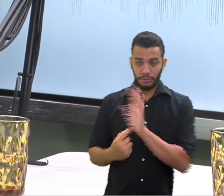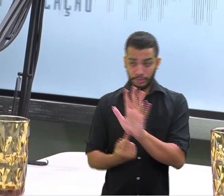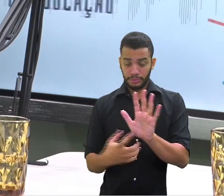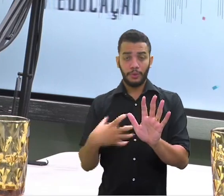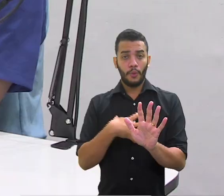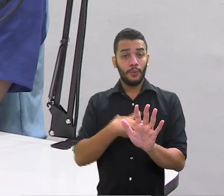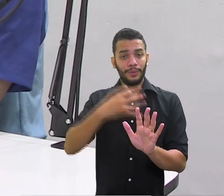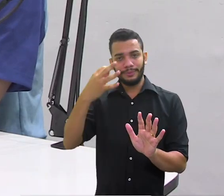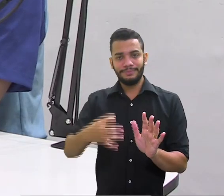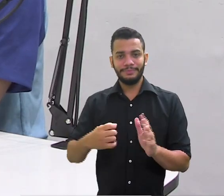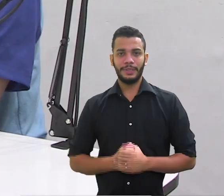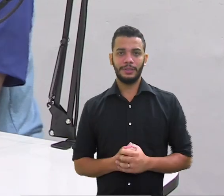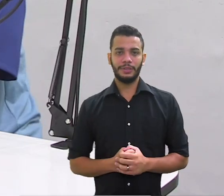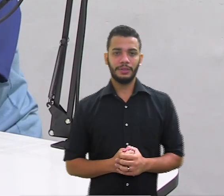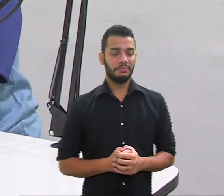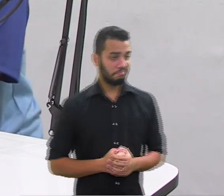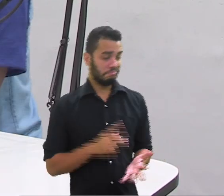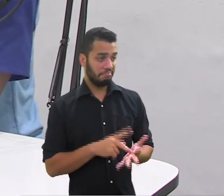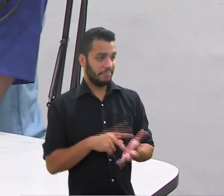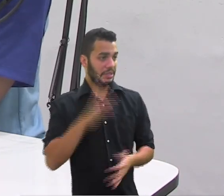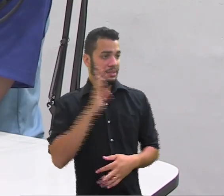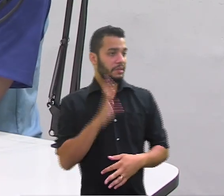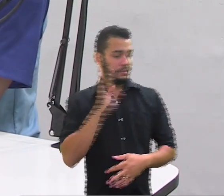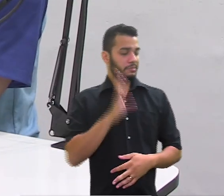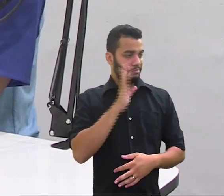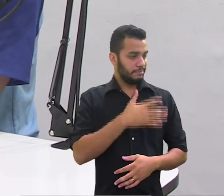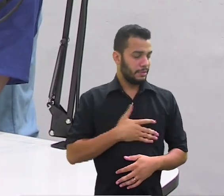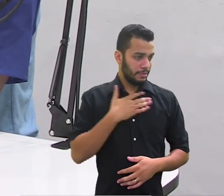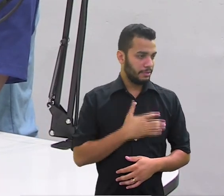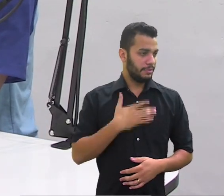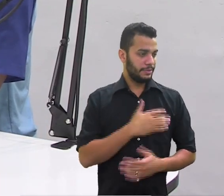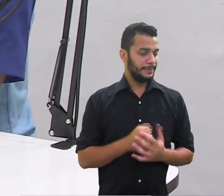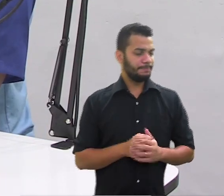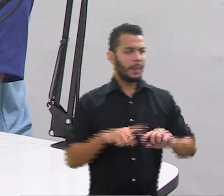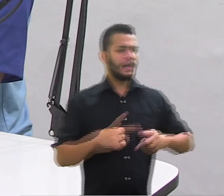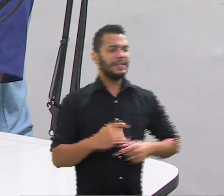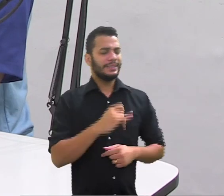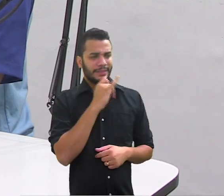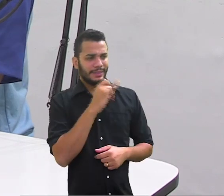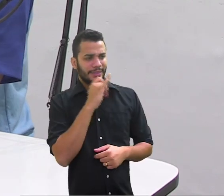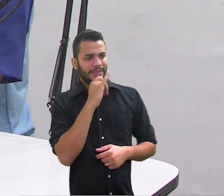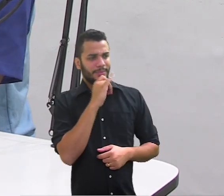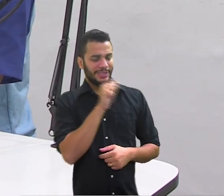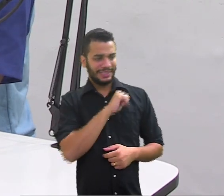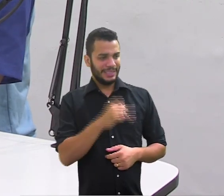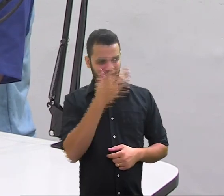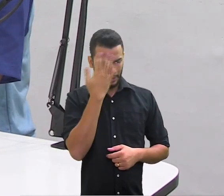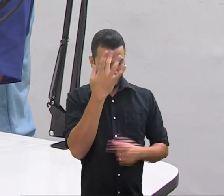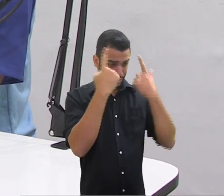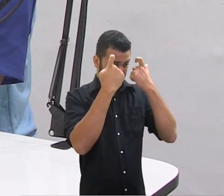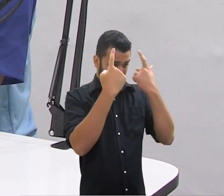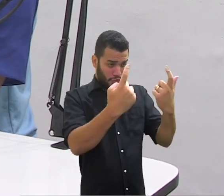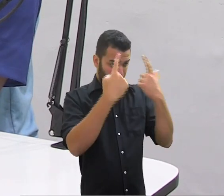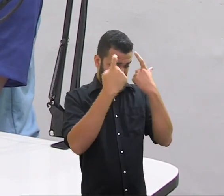Exatamente. Gostei muito de saber disso. E Cabo, quais são as consequências dos atos de